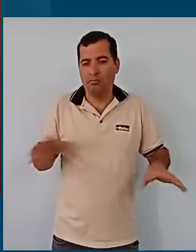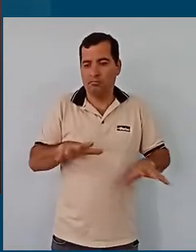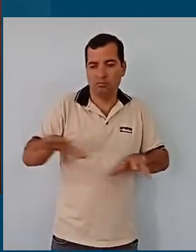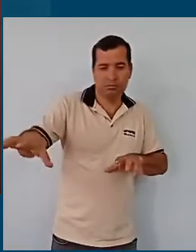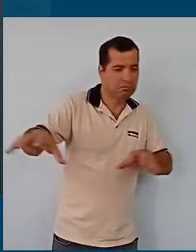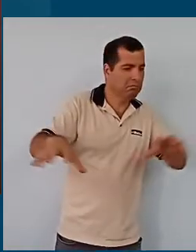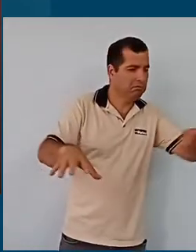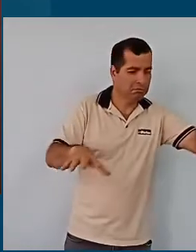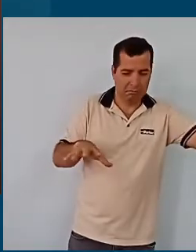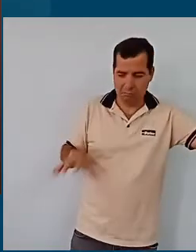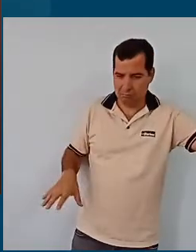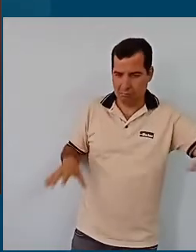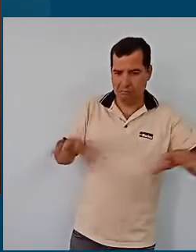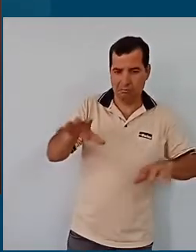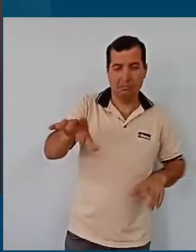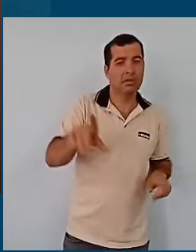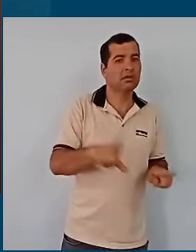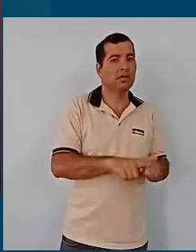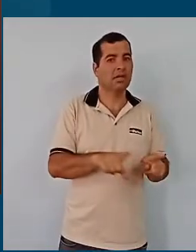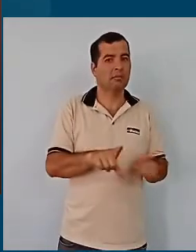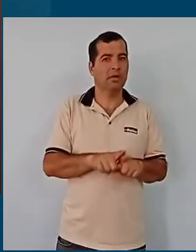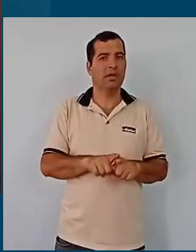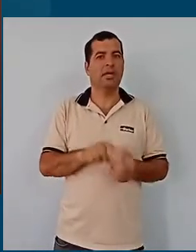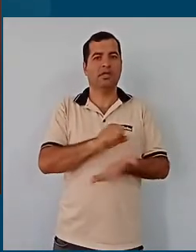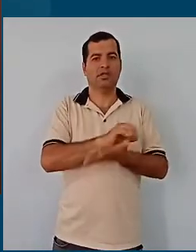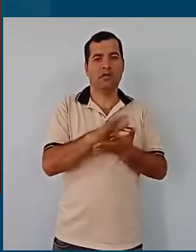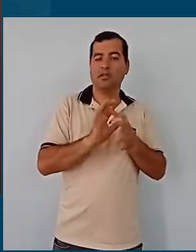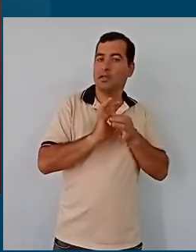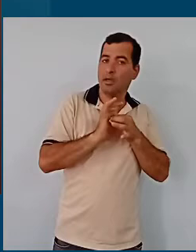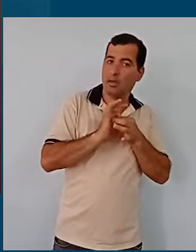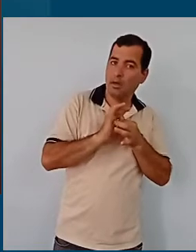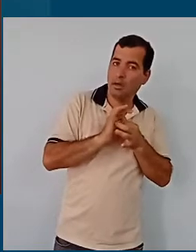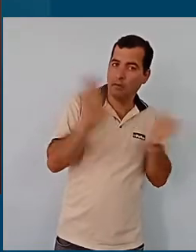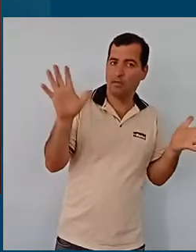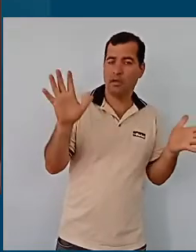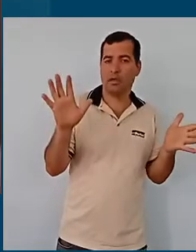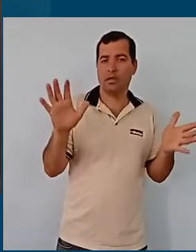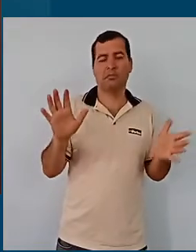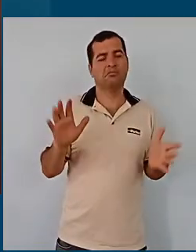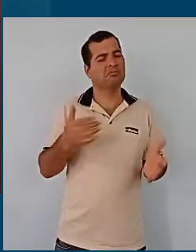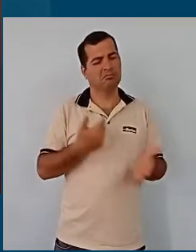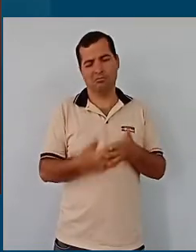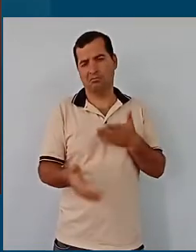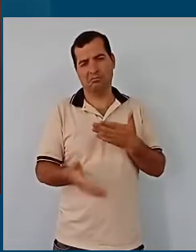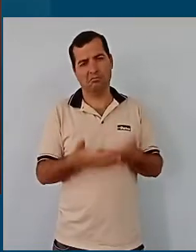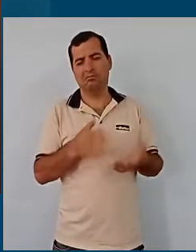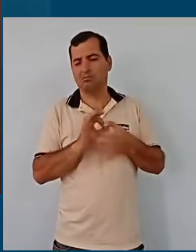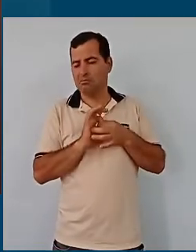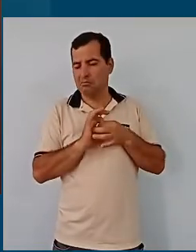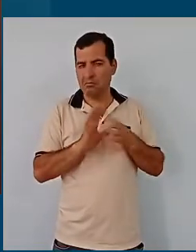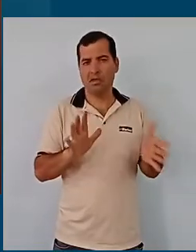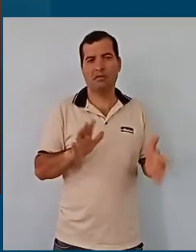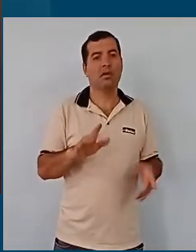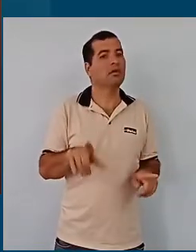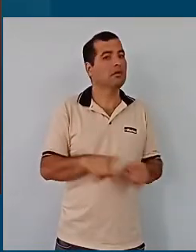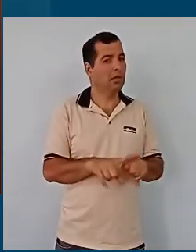também um momento que é o momento da atividade livre, que vai caminhar no ensino fundamental, pouco a